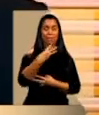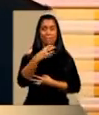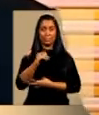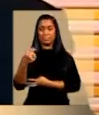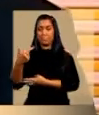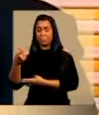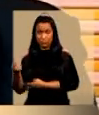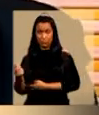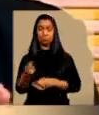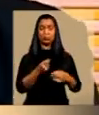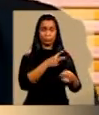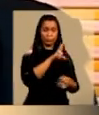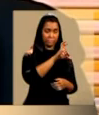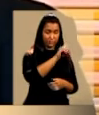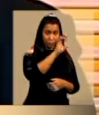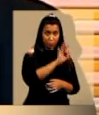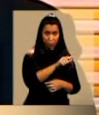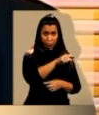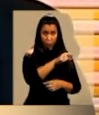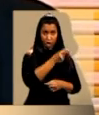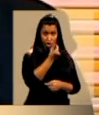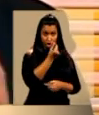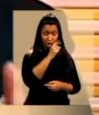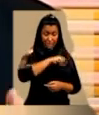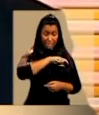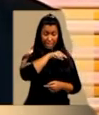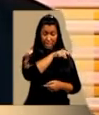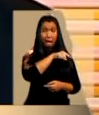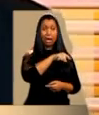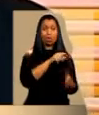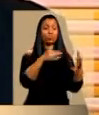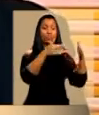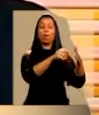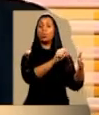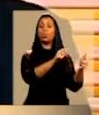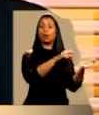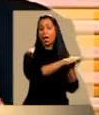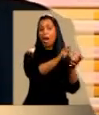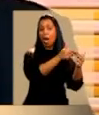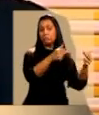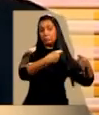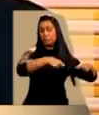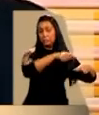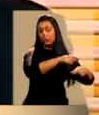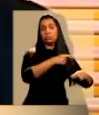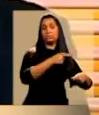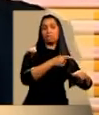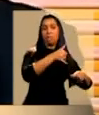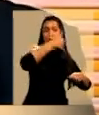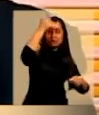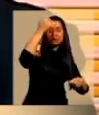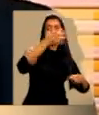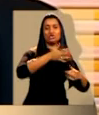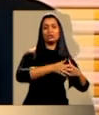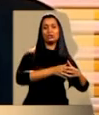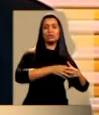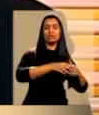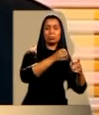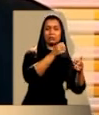50-30-20, tá? 50-30-20. 50% da sua renda você destina para os gastos essenciais, como